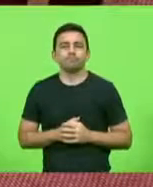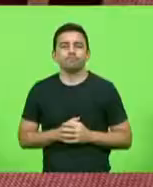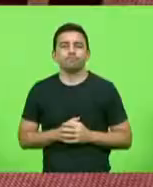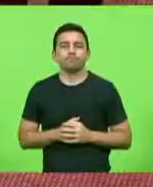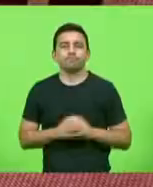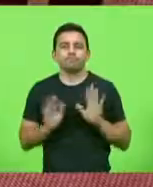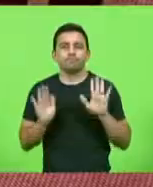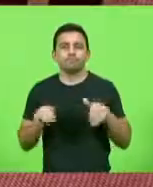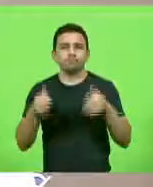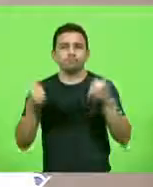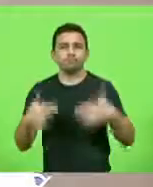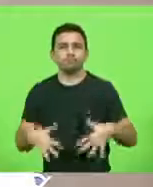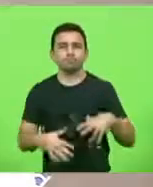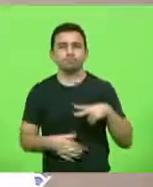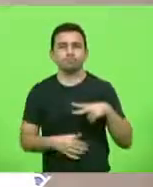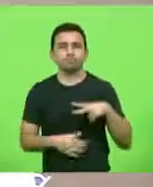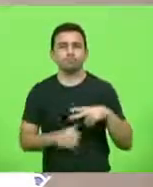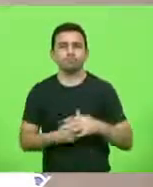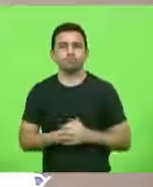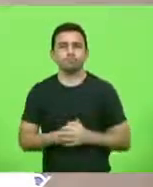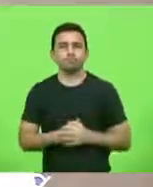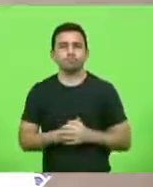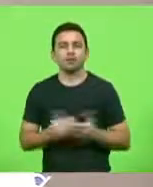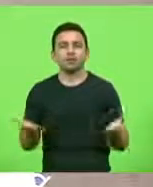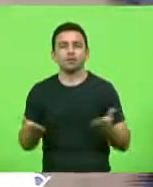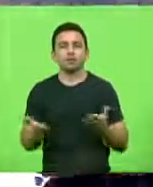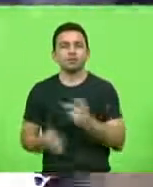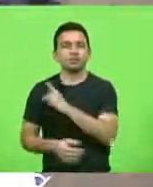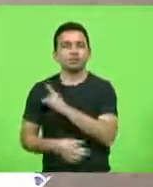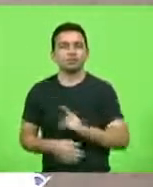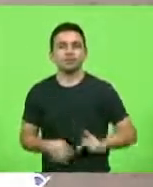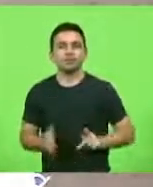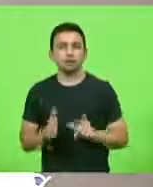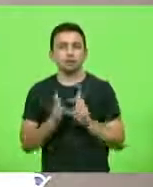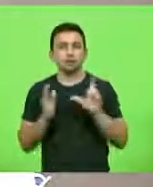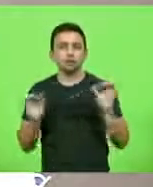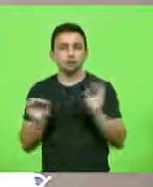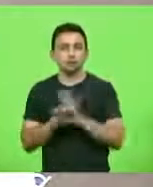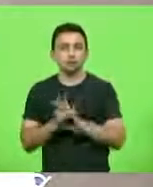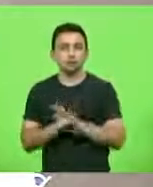Fim das explicações pessoais. Esta presidência, antes de encerrar a